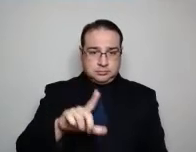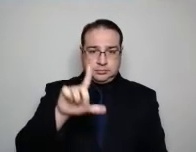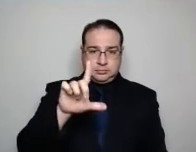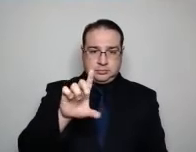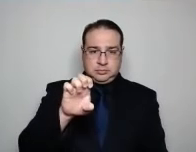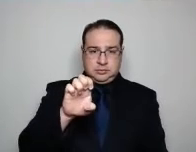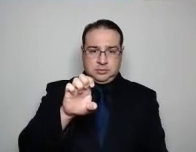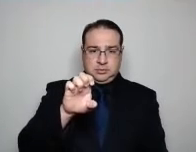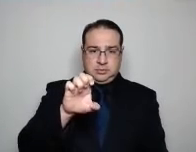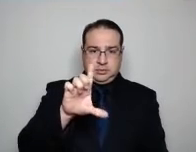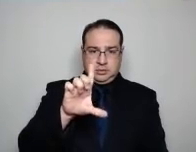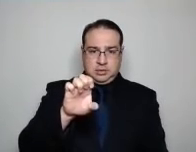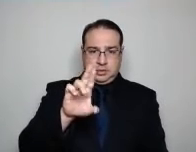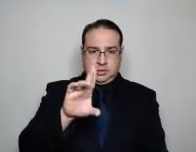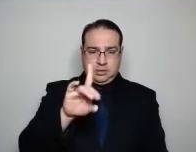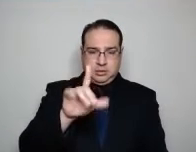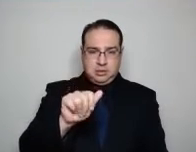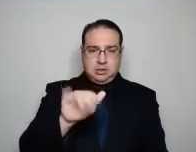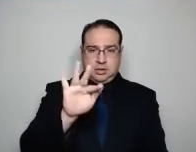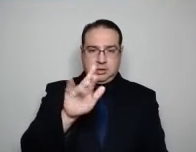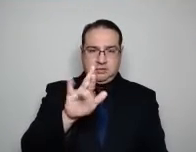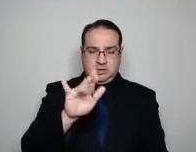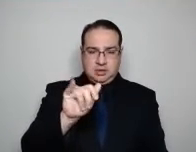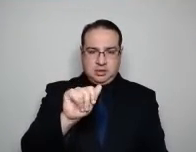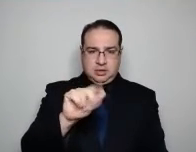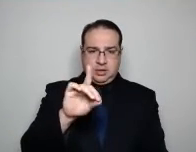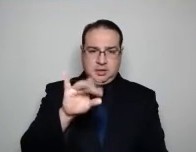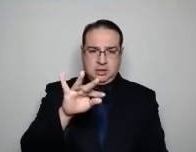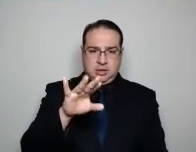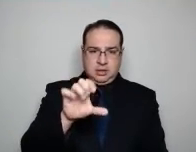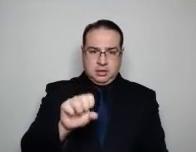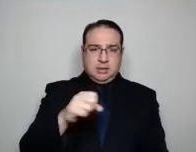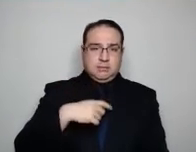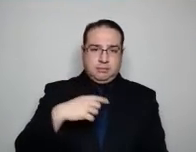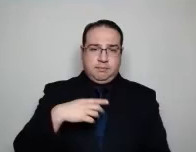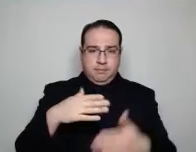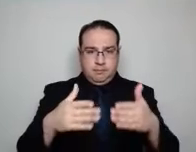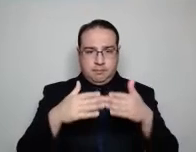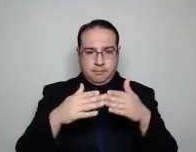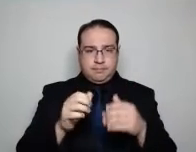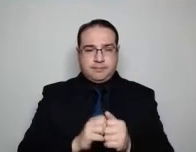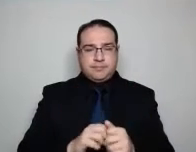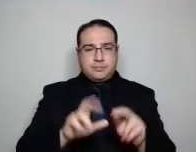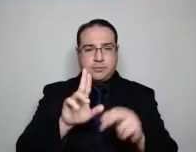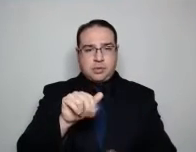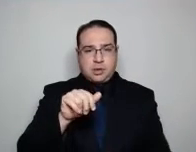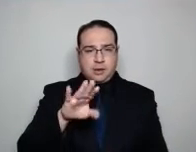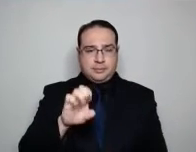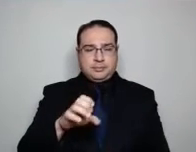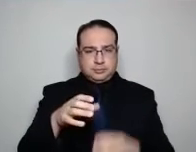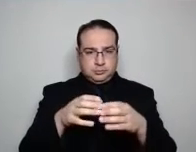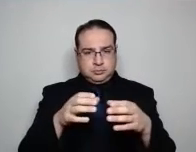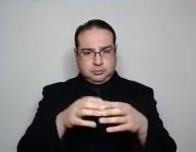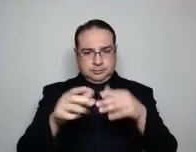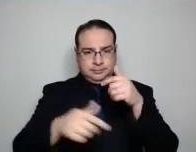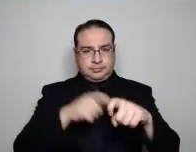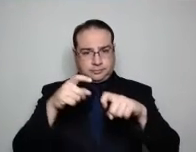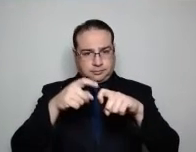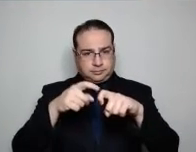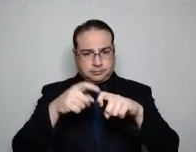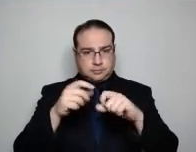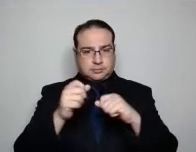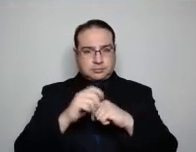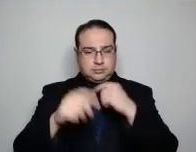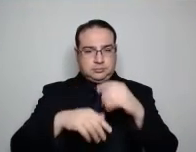Lenildia Farias Dantas e apelante apelado Unimed Natal Sociedade Cooperativa de Trabalho Médico. Após o voto do relator,